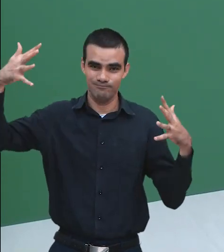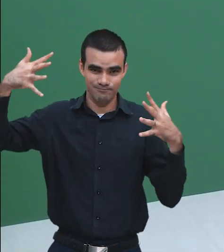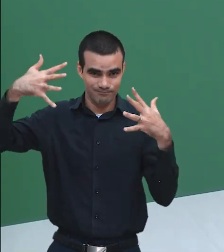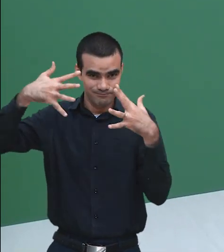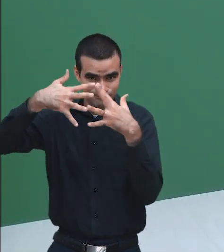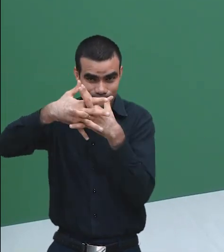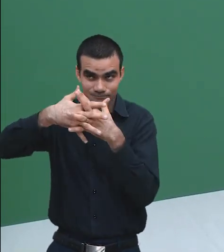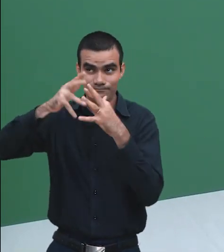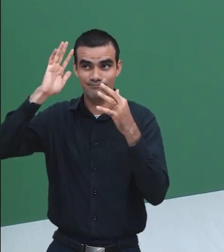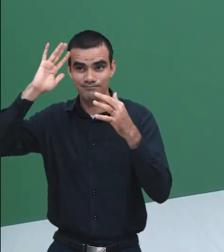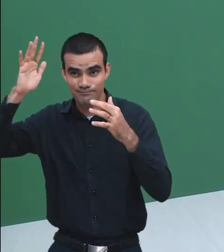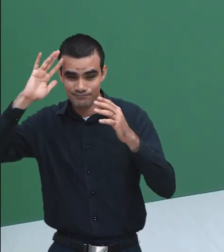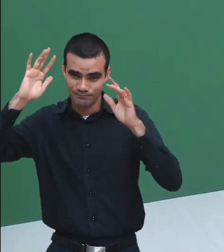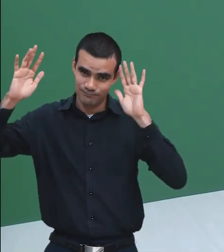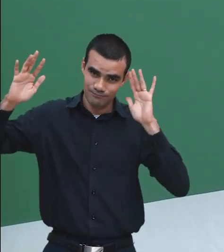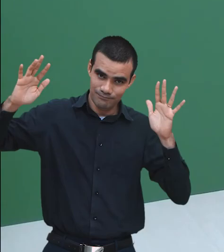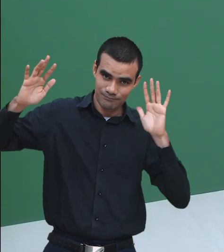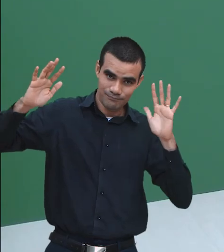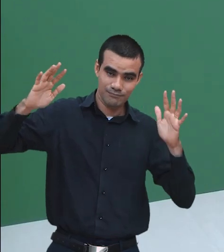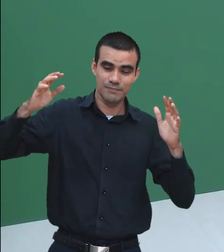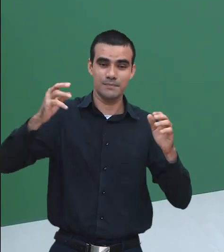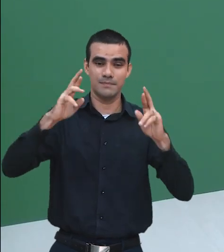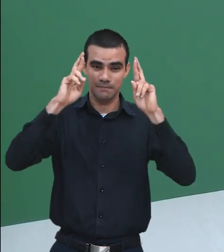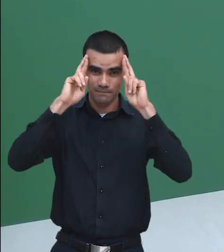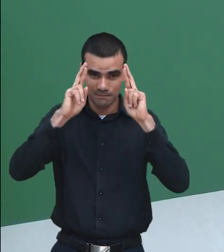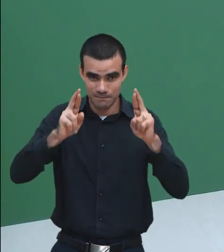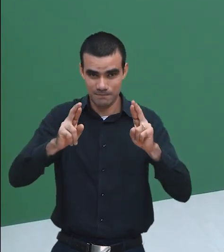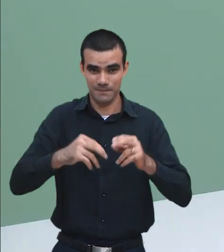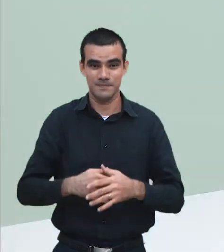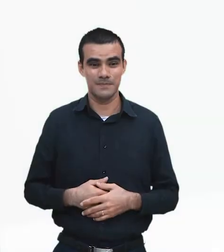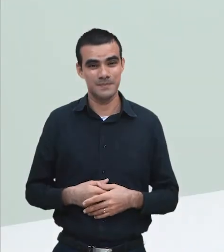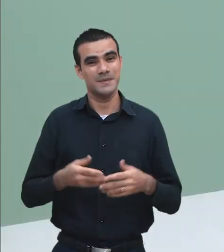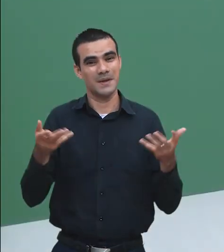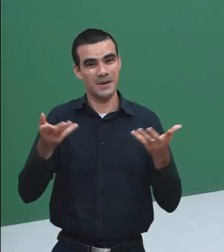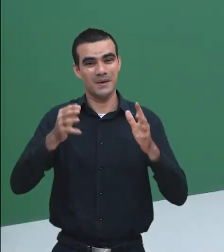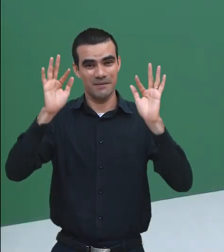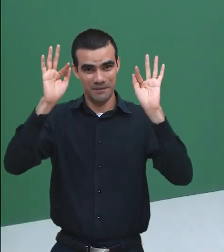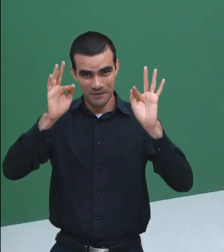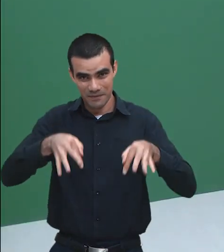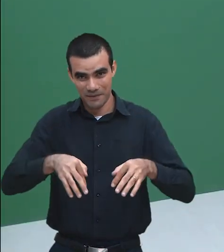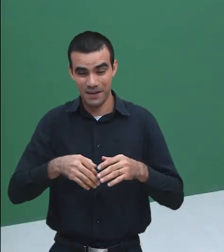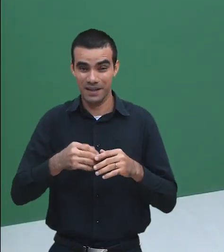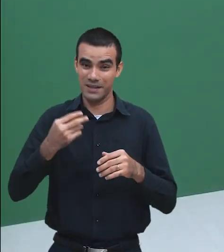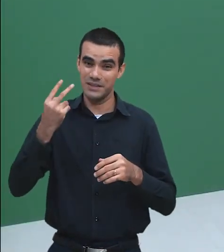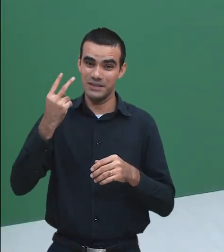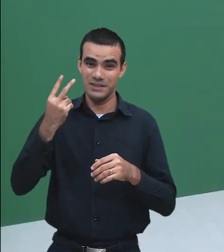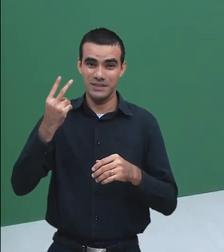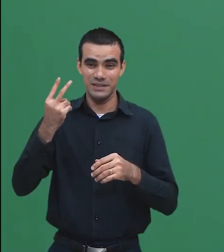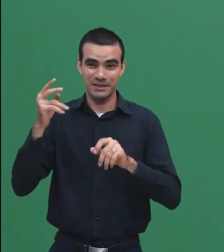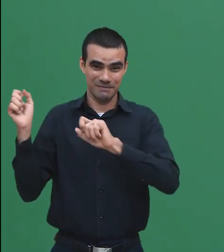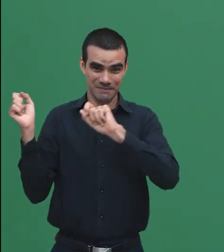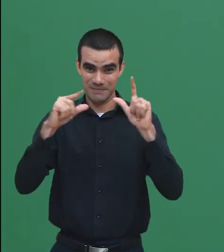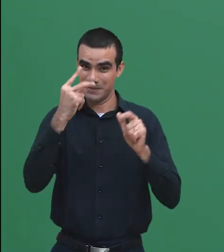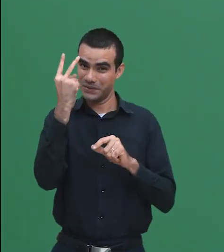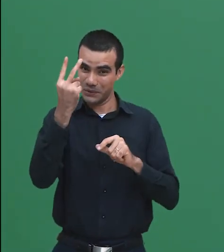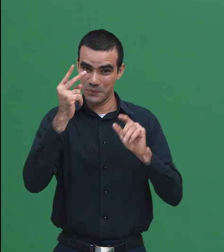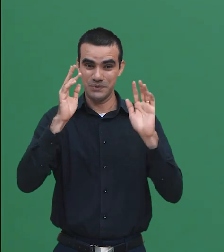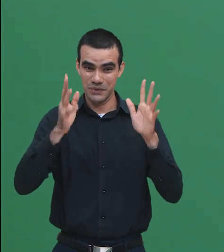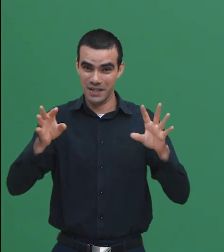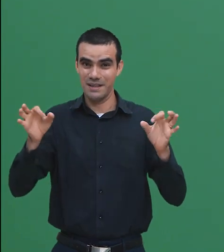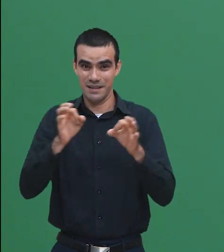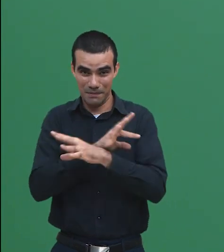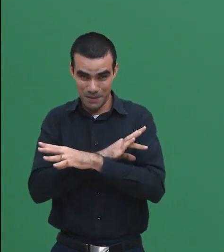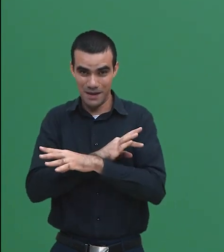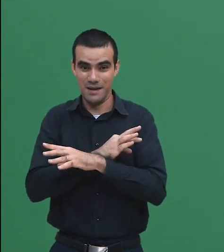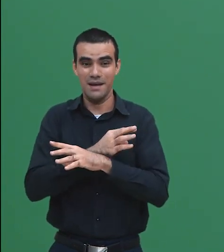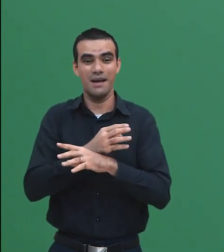da atuação, na reflexão. Elas possam realmente ser respeitadas. Chegamos ao término do nosso segundo bloco. E ao